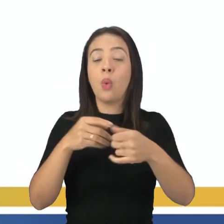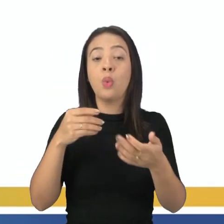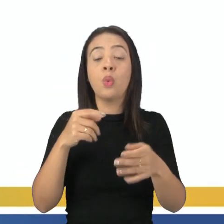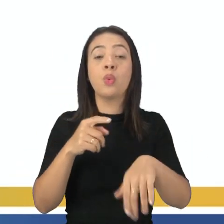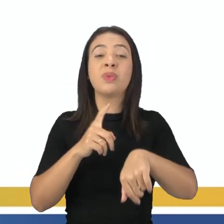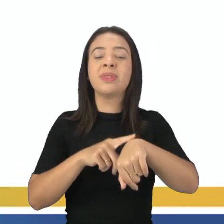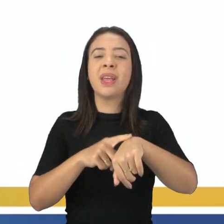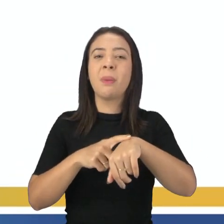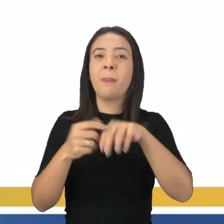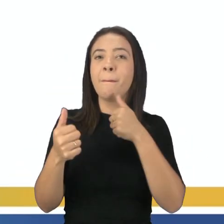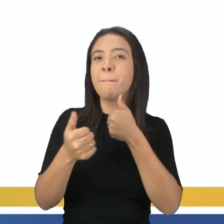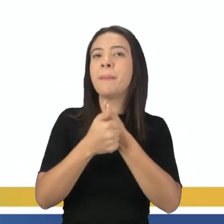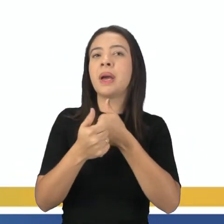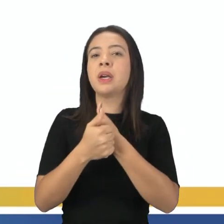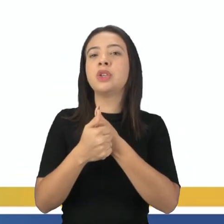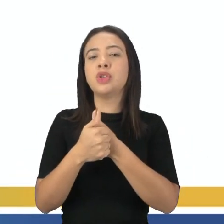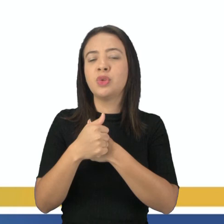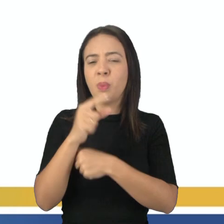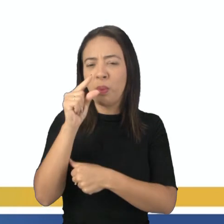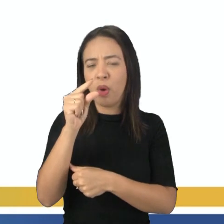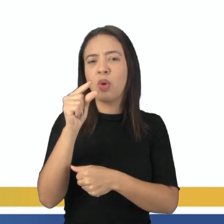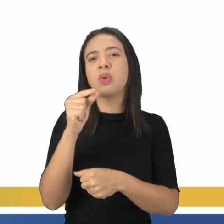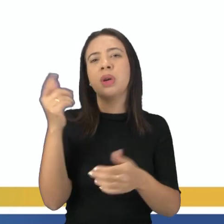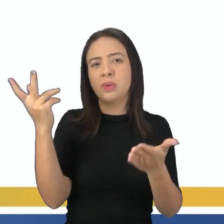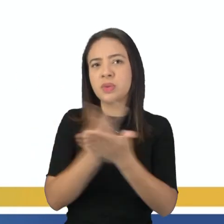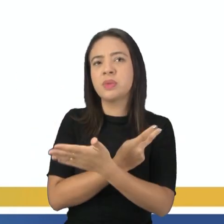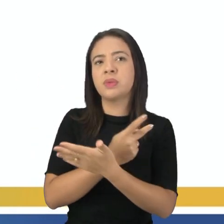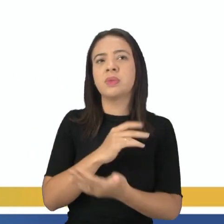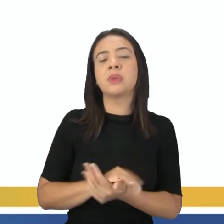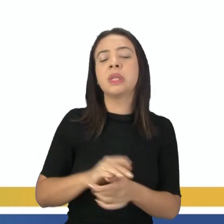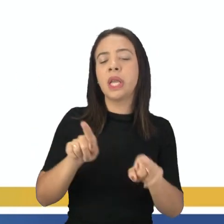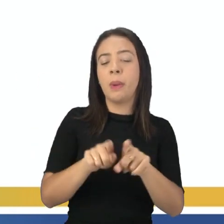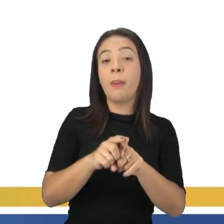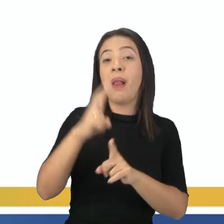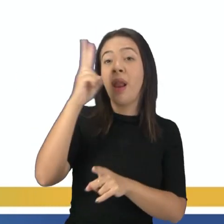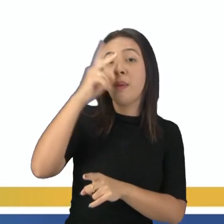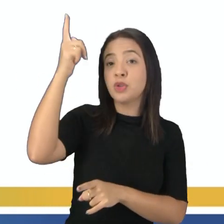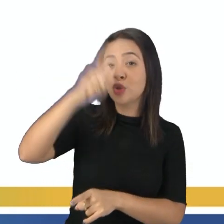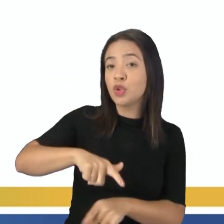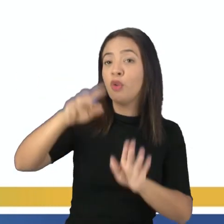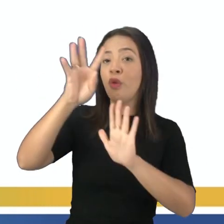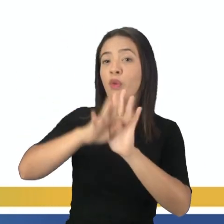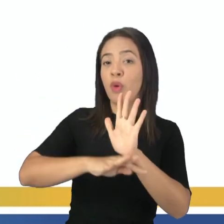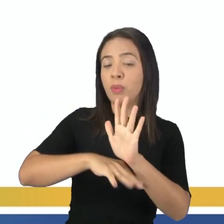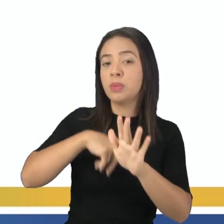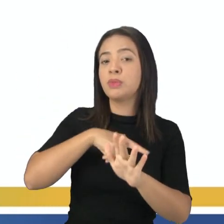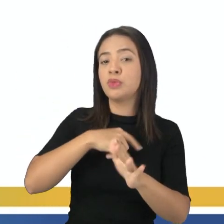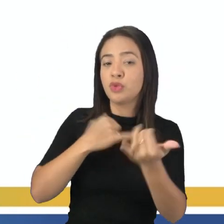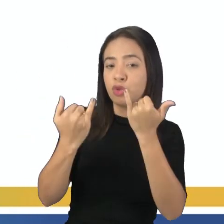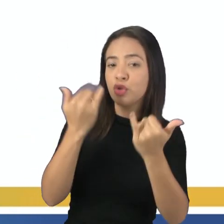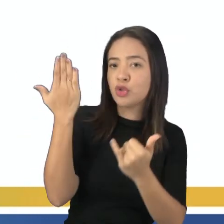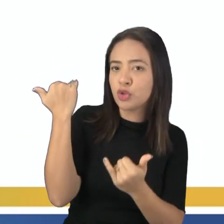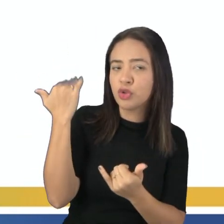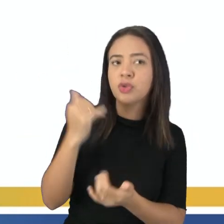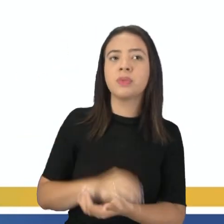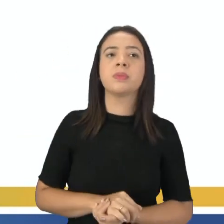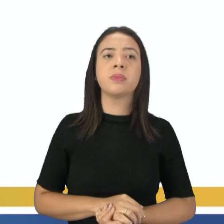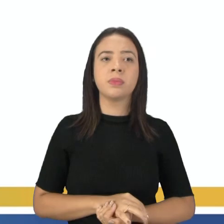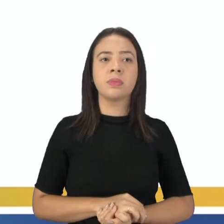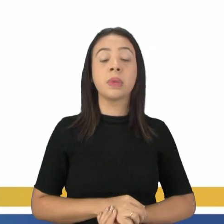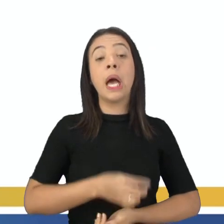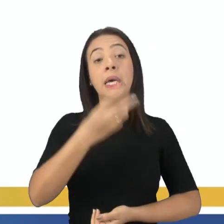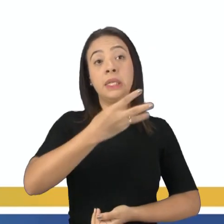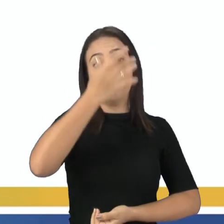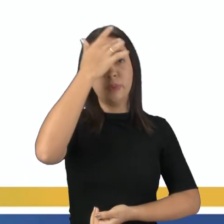fala, passado ou futuro, para retomar informações ditas no texto. E temos a terceira pessoa, que podem ser